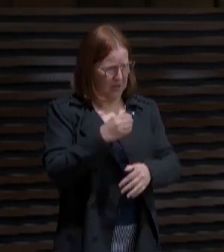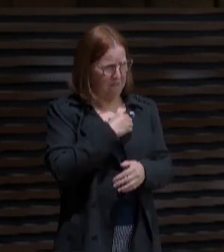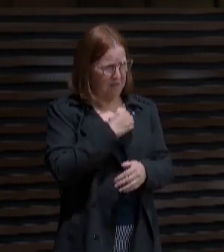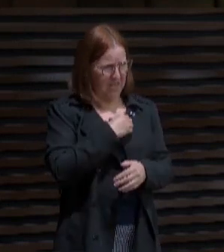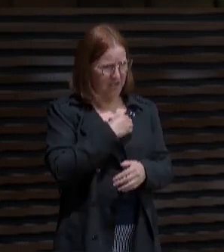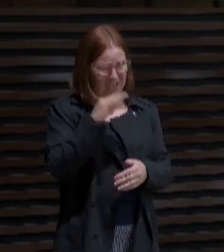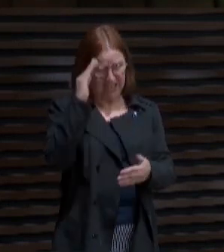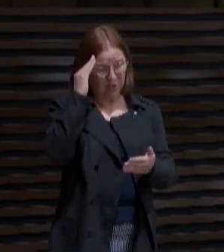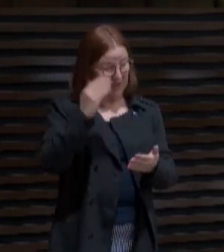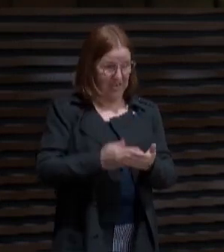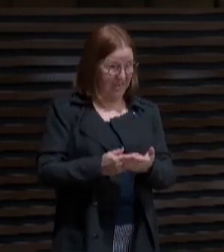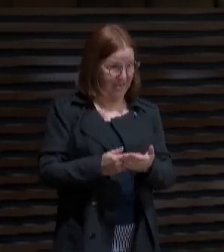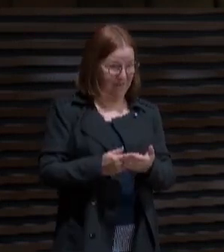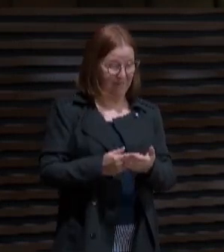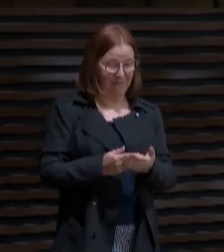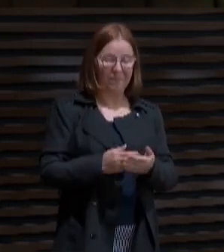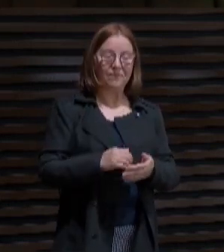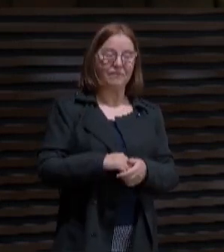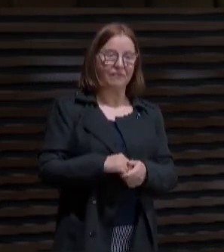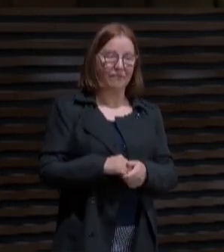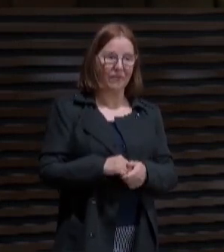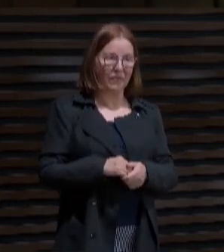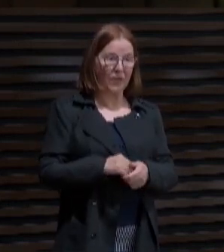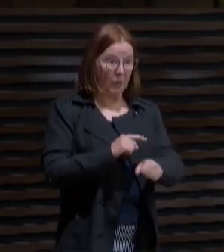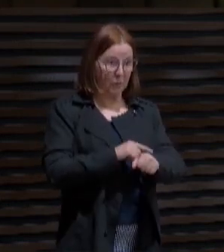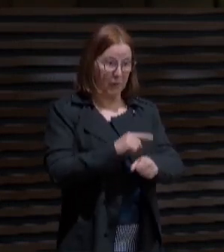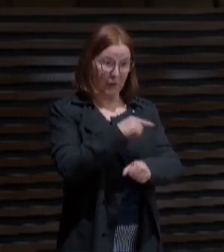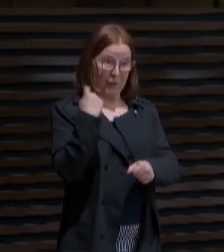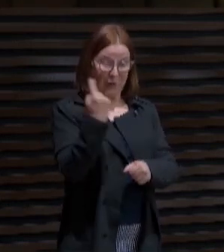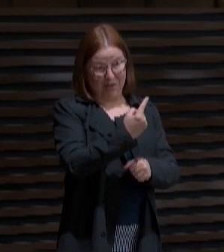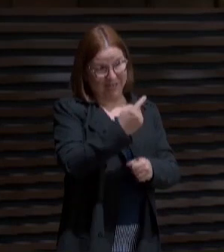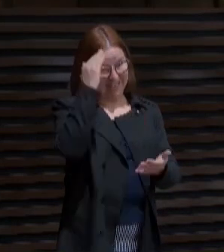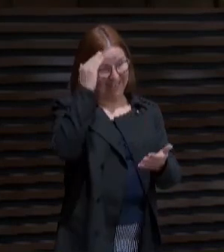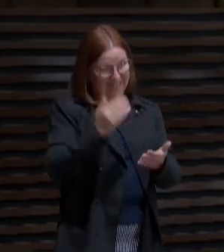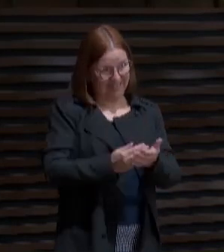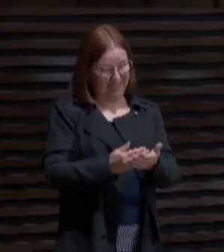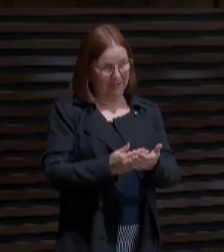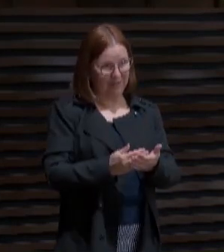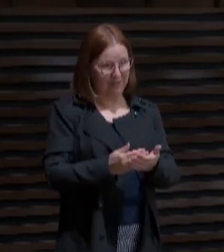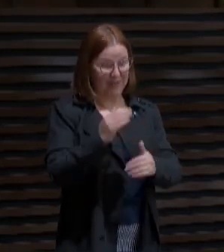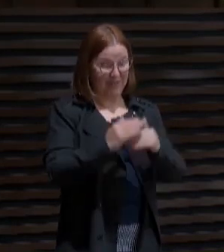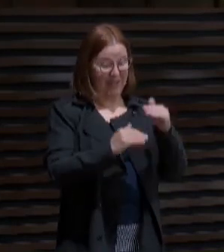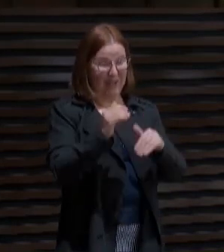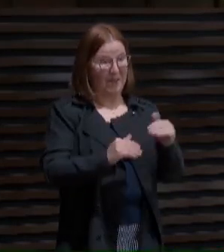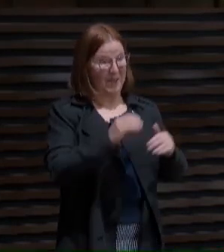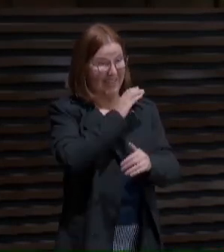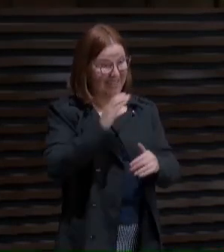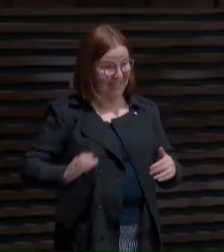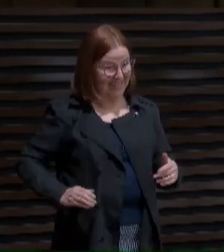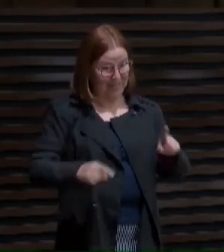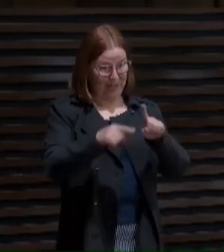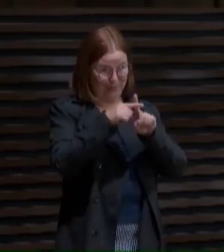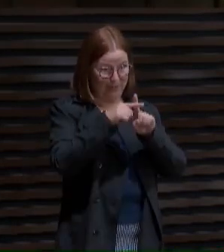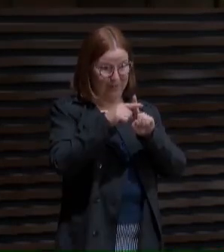Quando nós cremos em Cristo e no sacrifício, na obra redentiva, você é salvo da